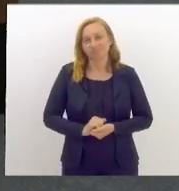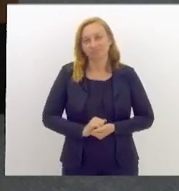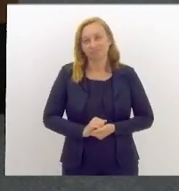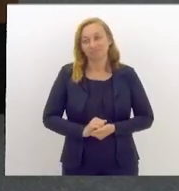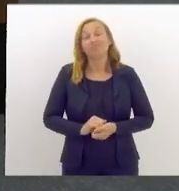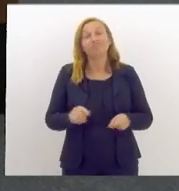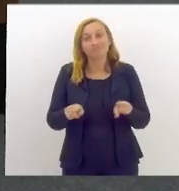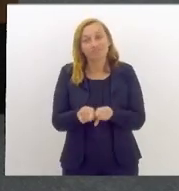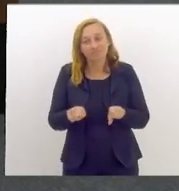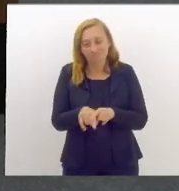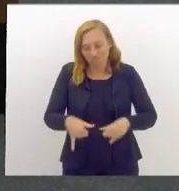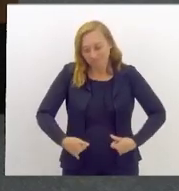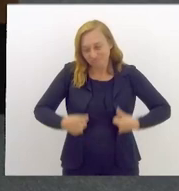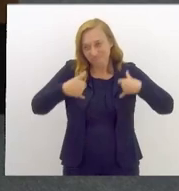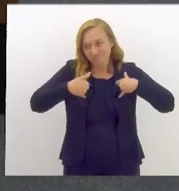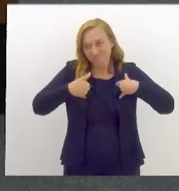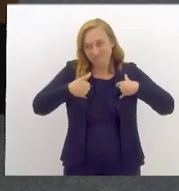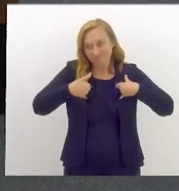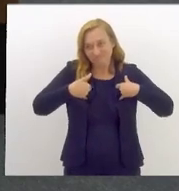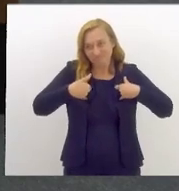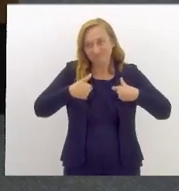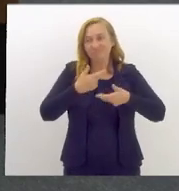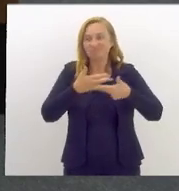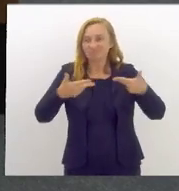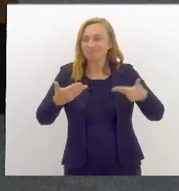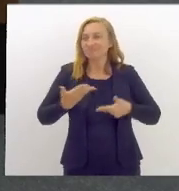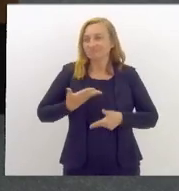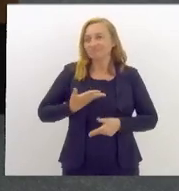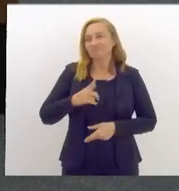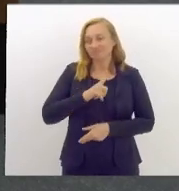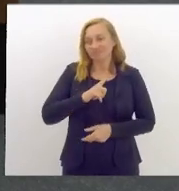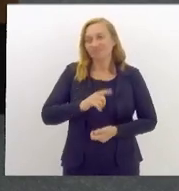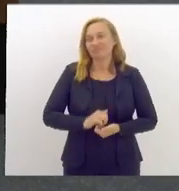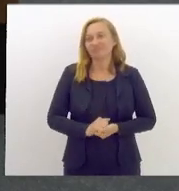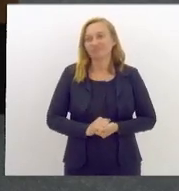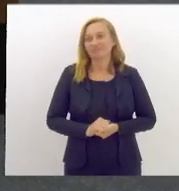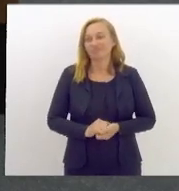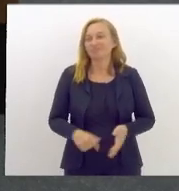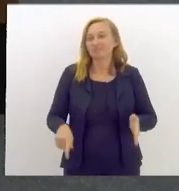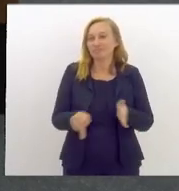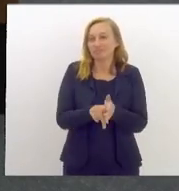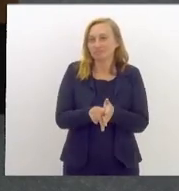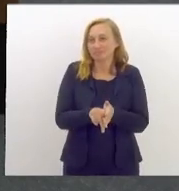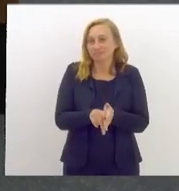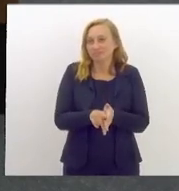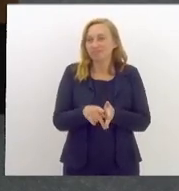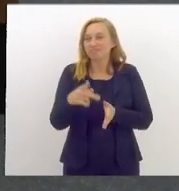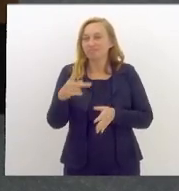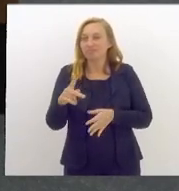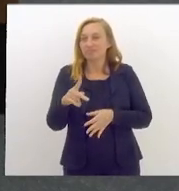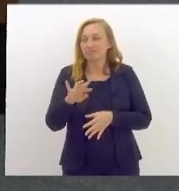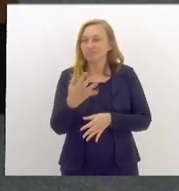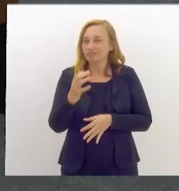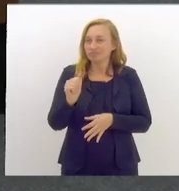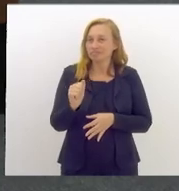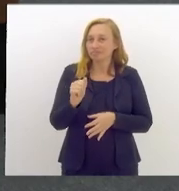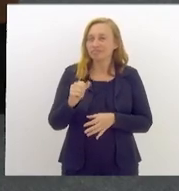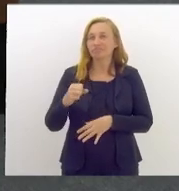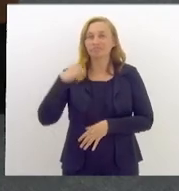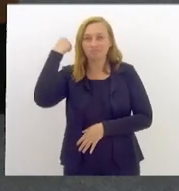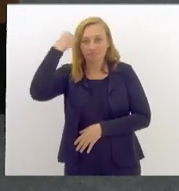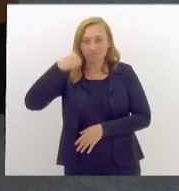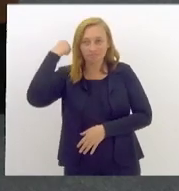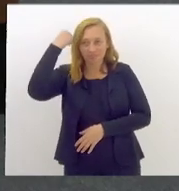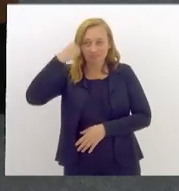tenho também um orgulho muito grande como muitos colegas aqui de ter feito parte da sua campanha para o Senado